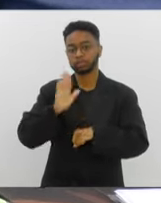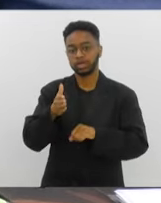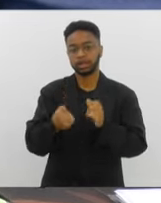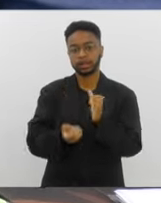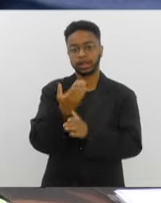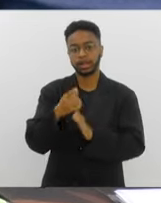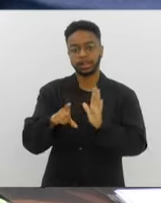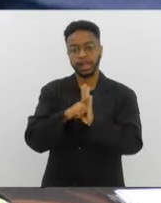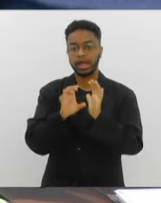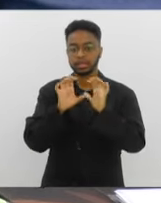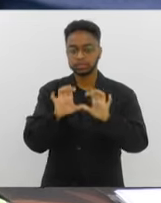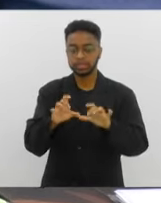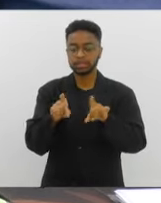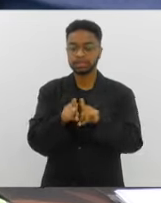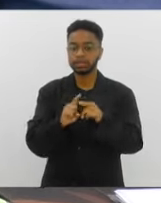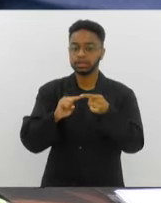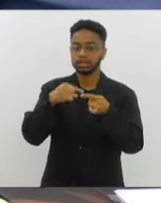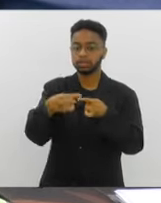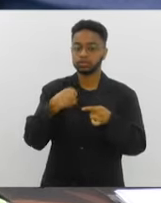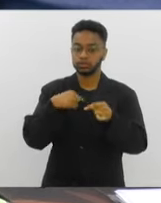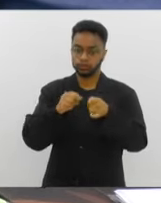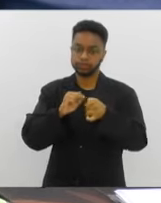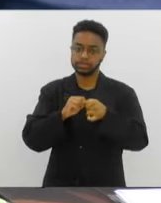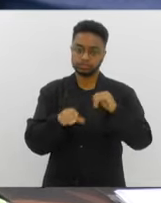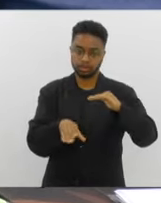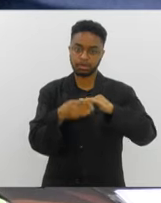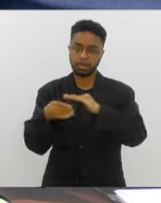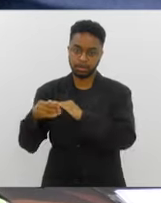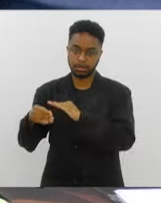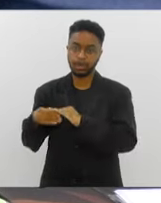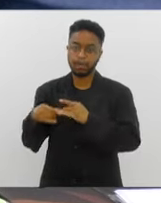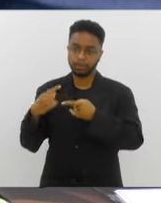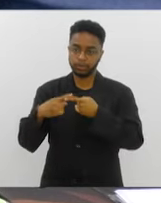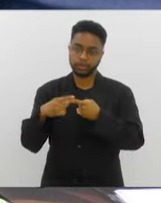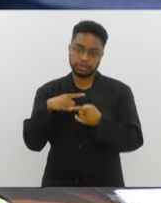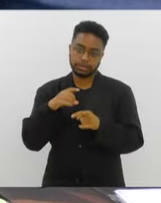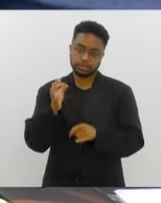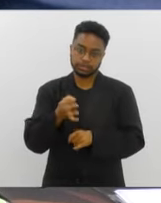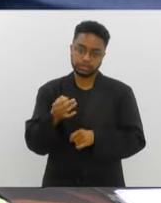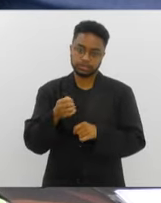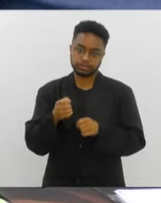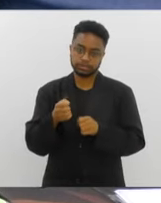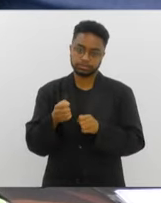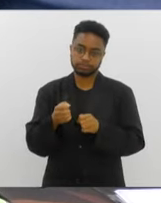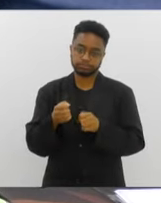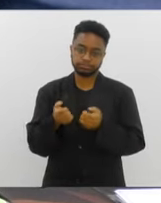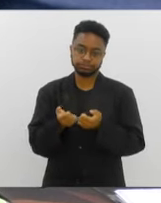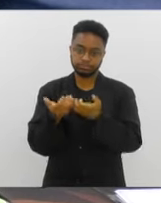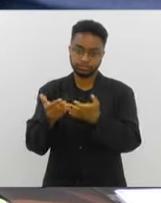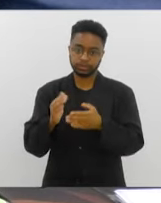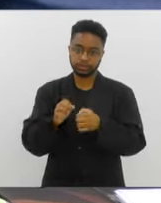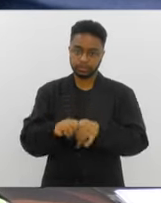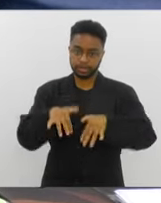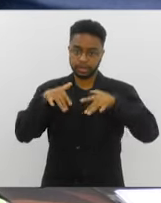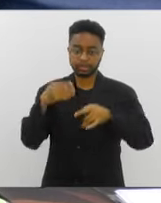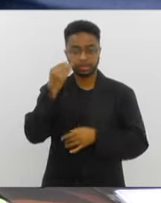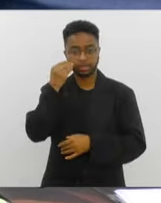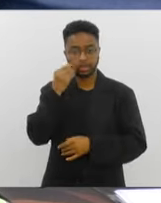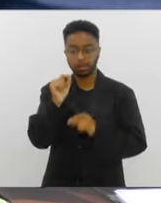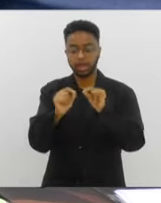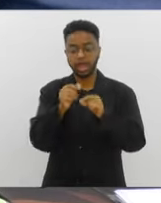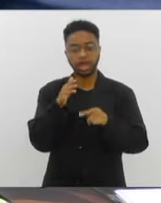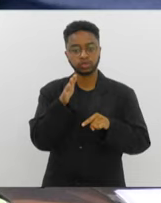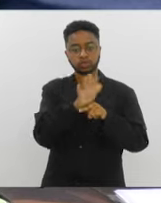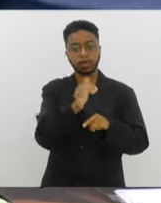E eu vou tentar depois, através de emendas, seguramente o projeto vai para o plenário, para garantir que as mulheres sejam